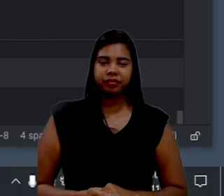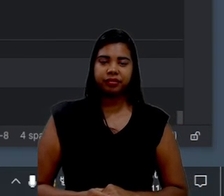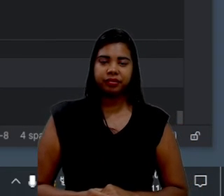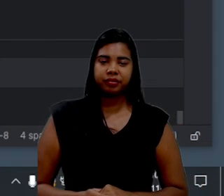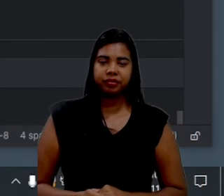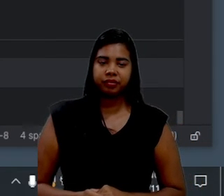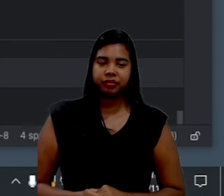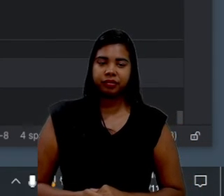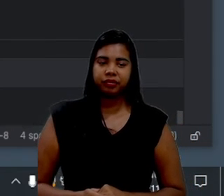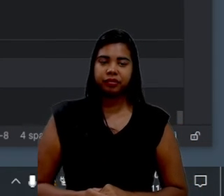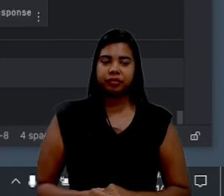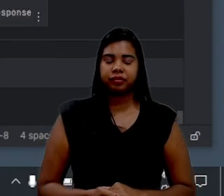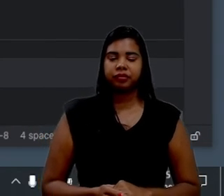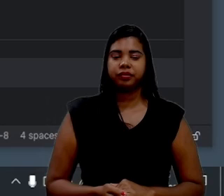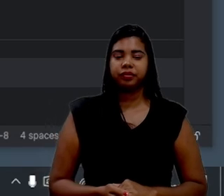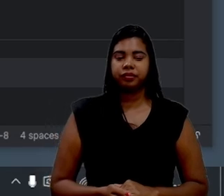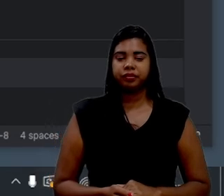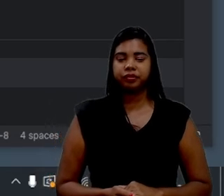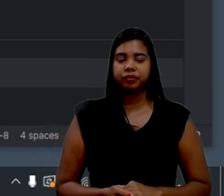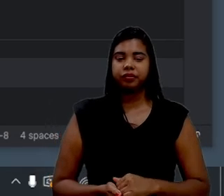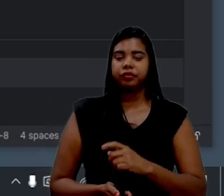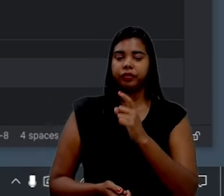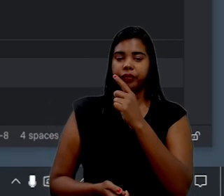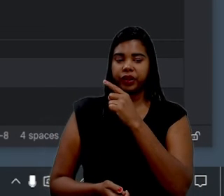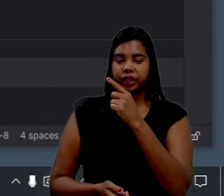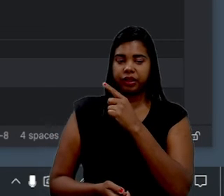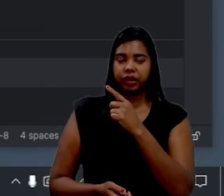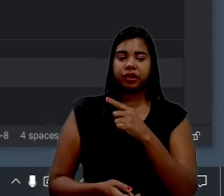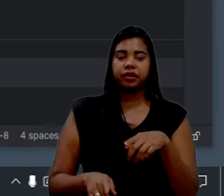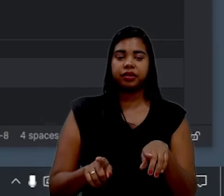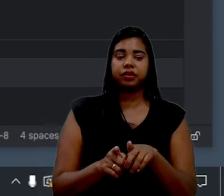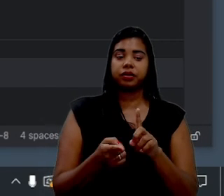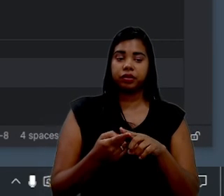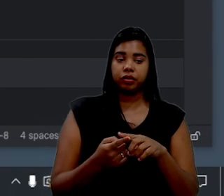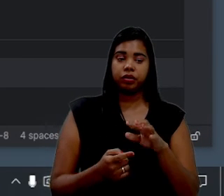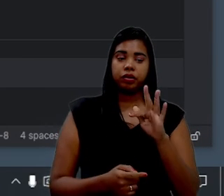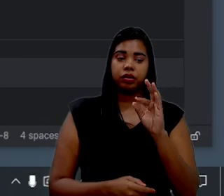Então esse form aí, que é um formulário, ele vai